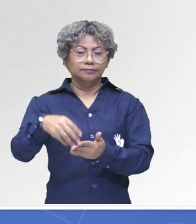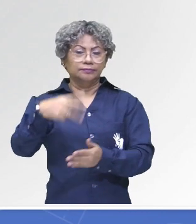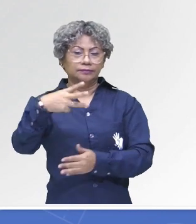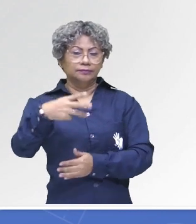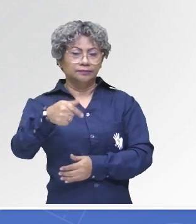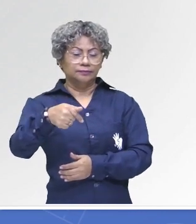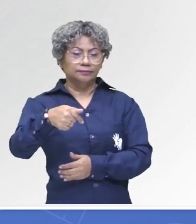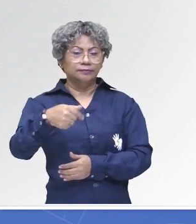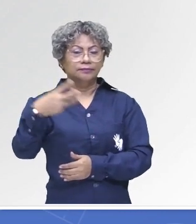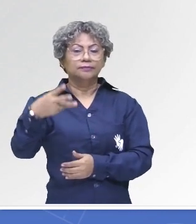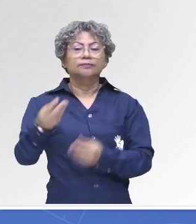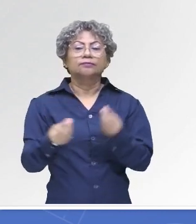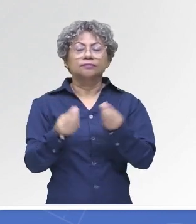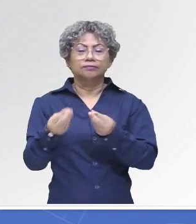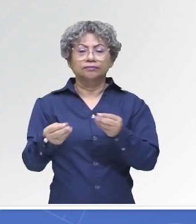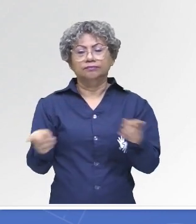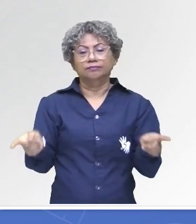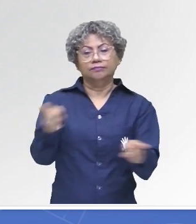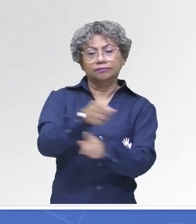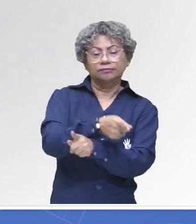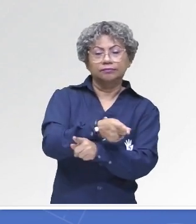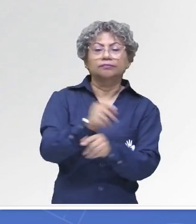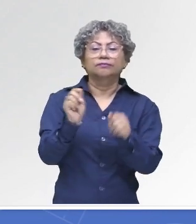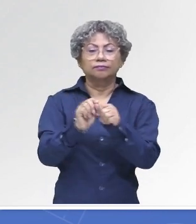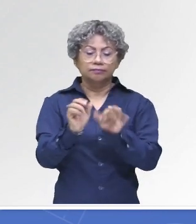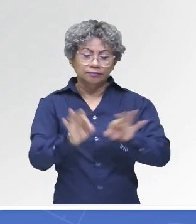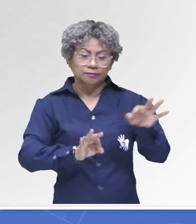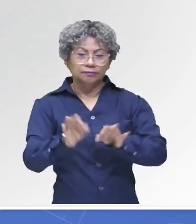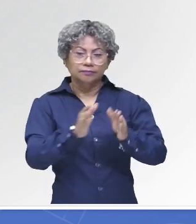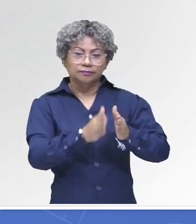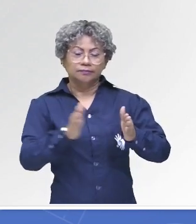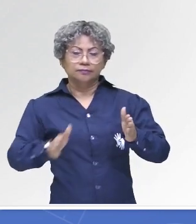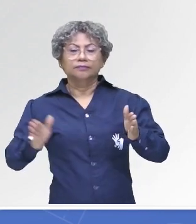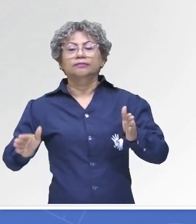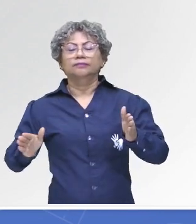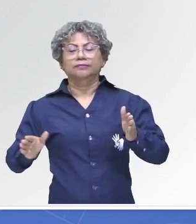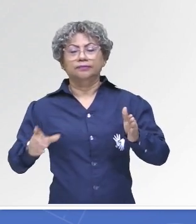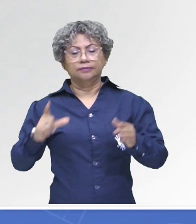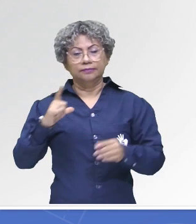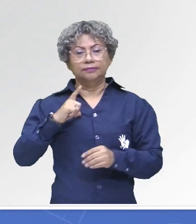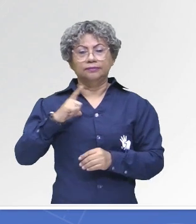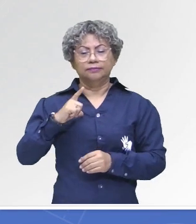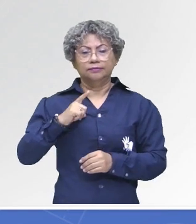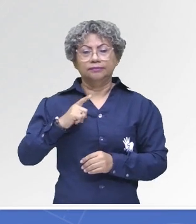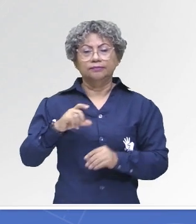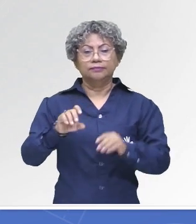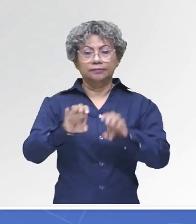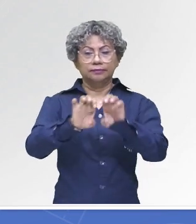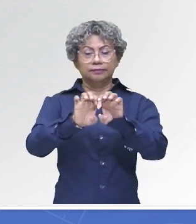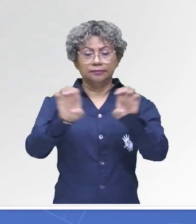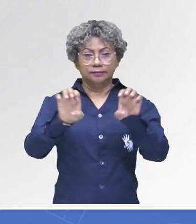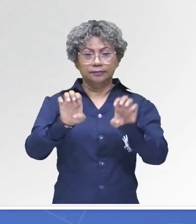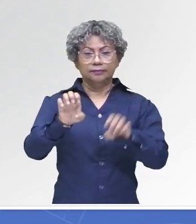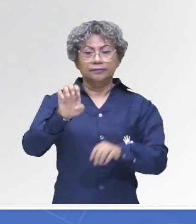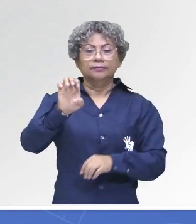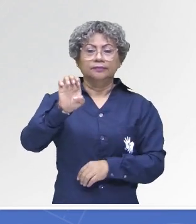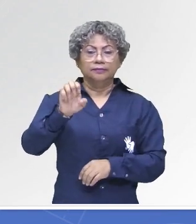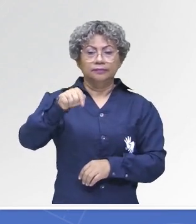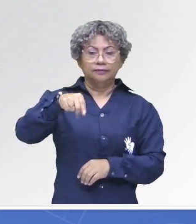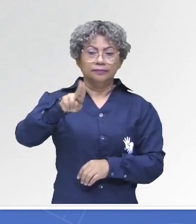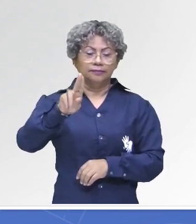Kelvin? Veja só, nós temos aí uma equação para converter da escala Kelvin para a escala